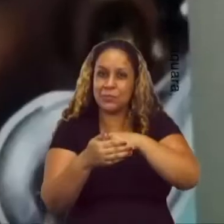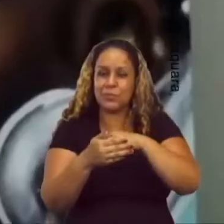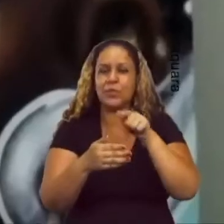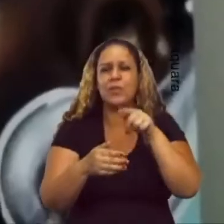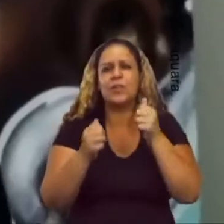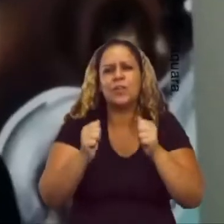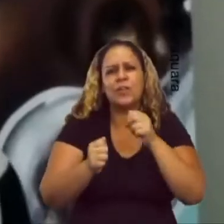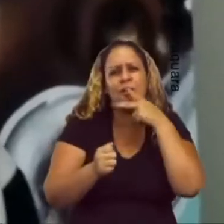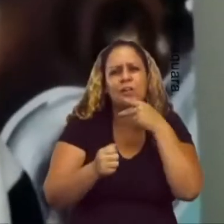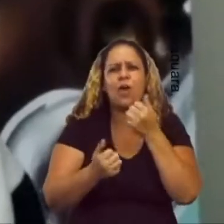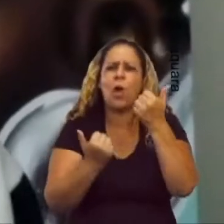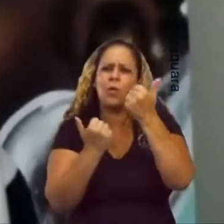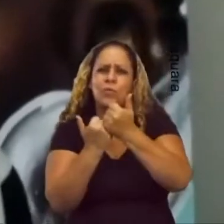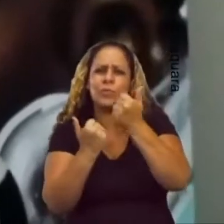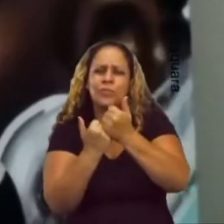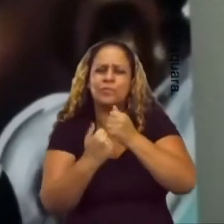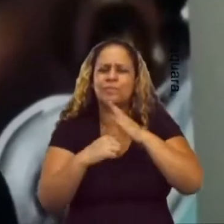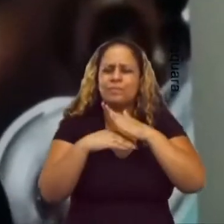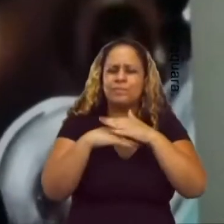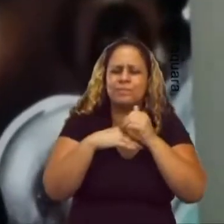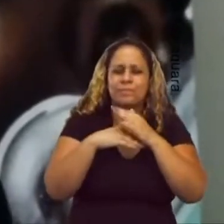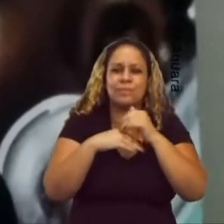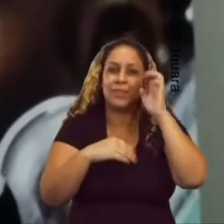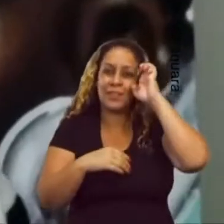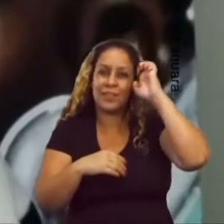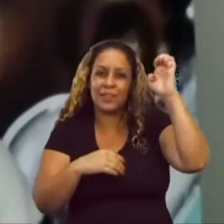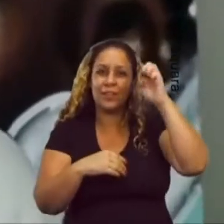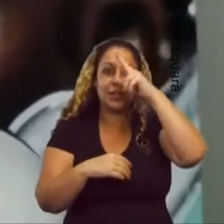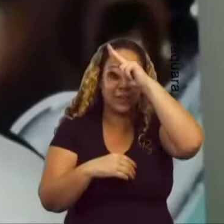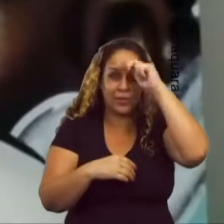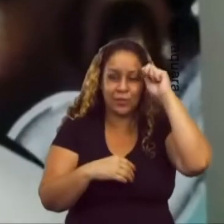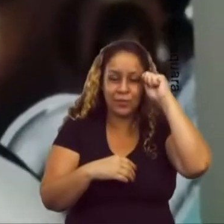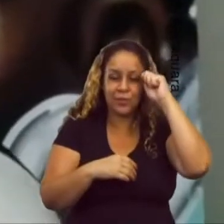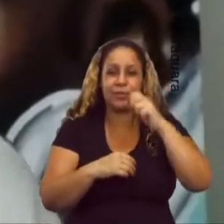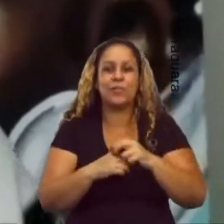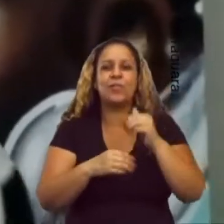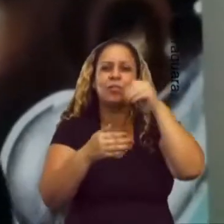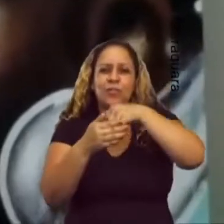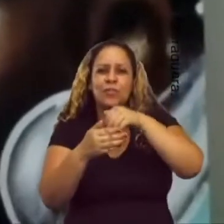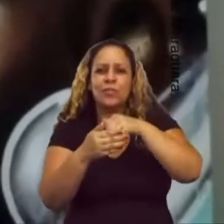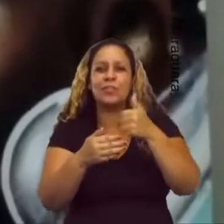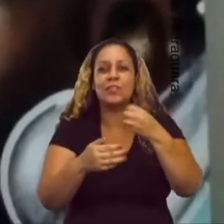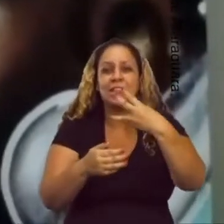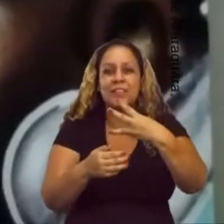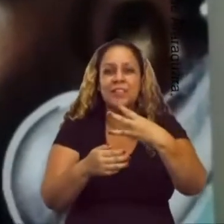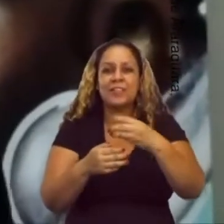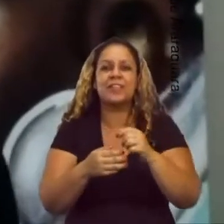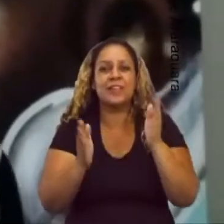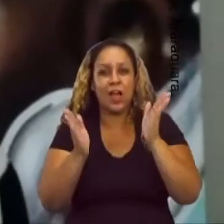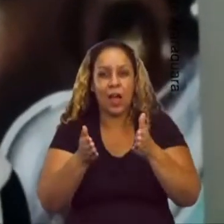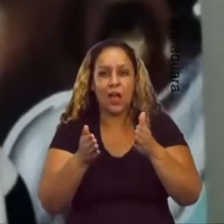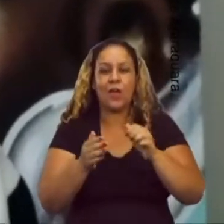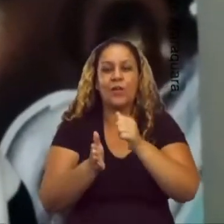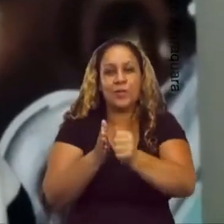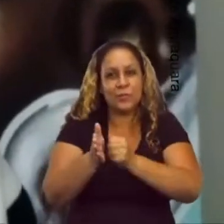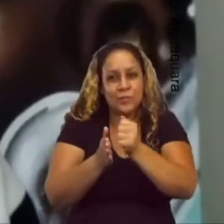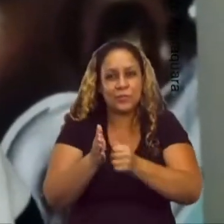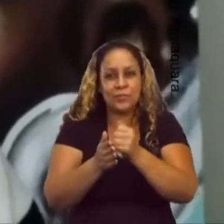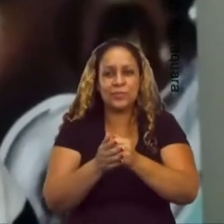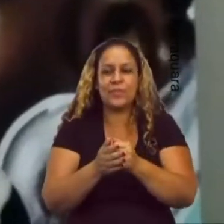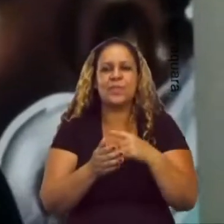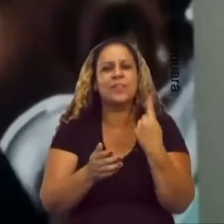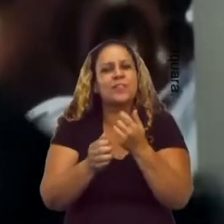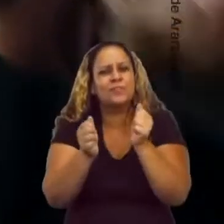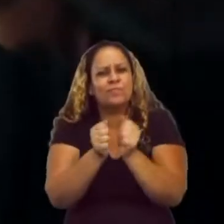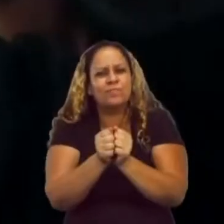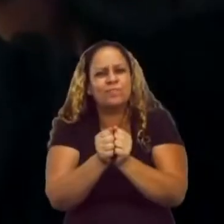hein? Tô aqui para manifestar o meu apoio ao nosso querido Edinho Prefeito. Vote 13 nas eleições